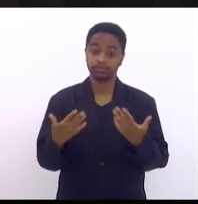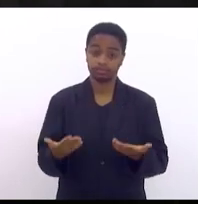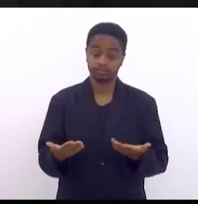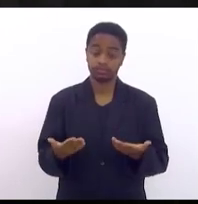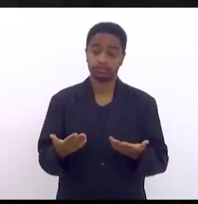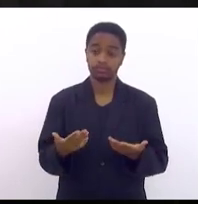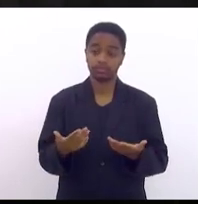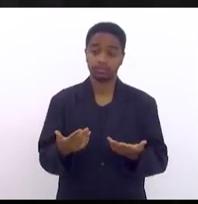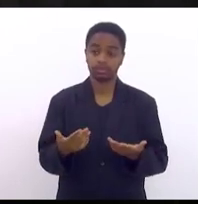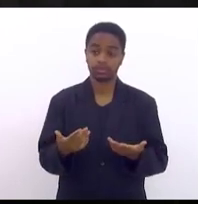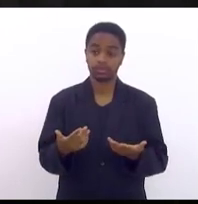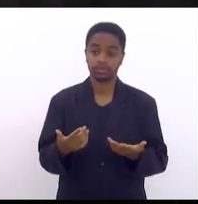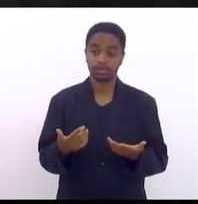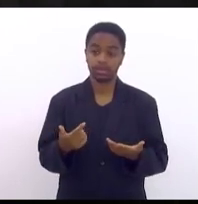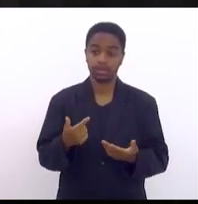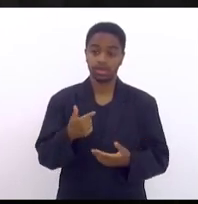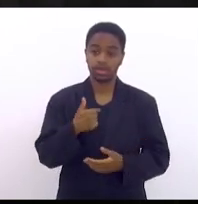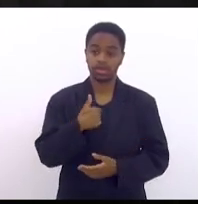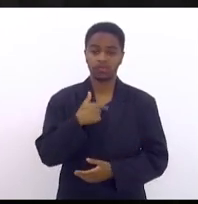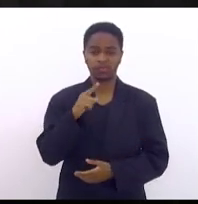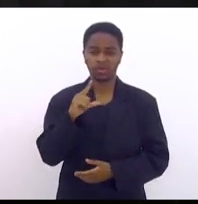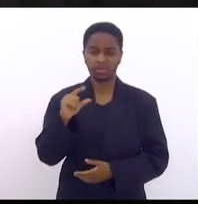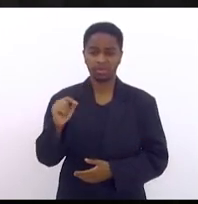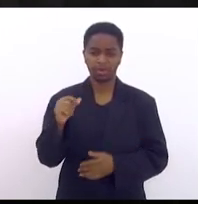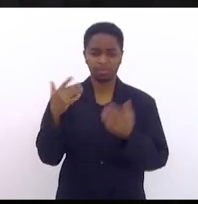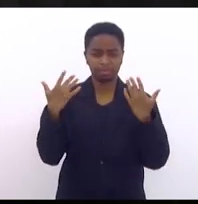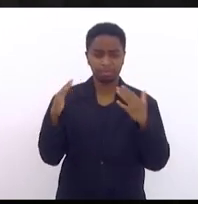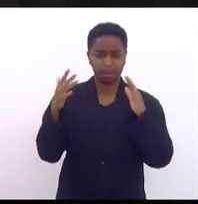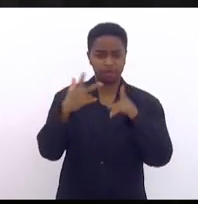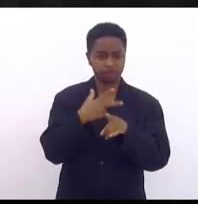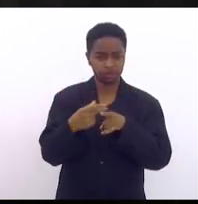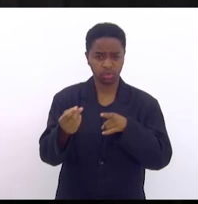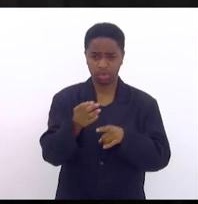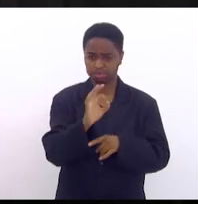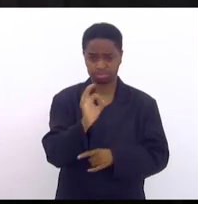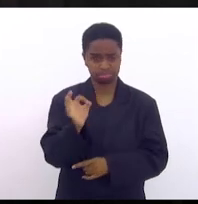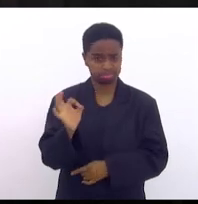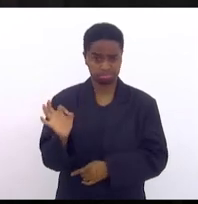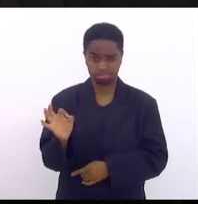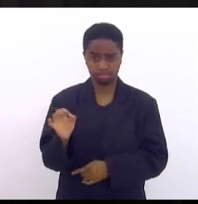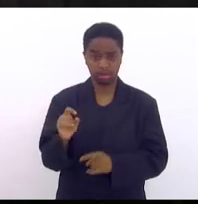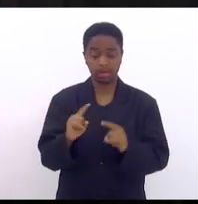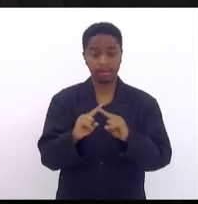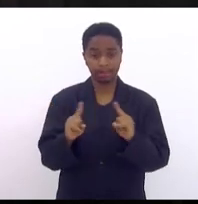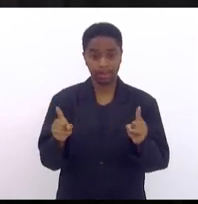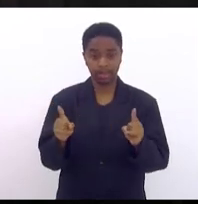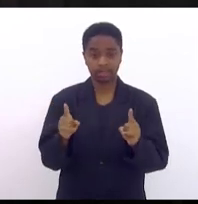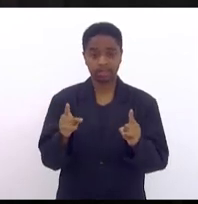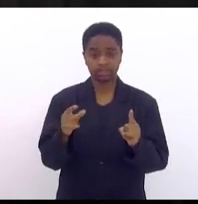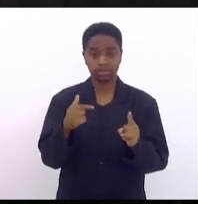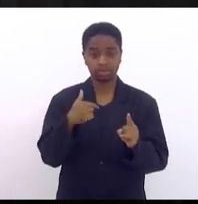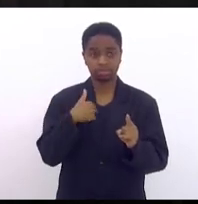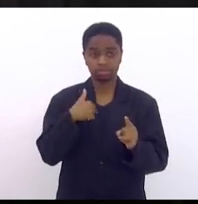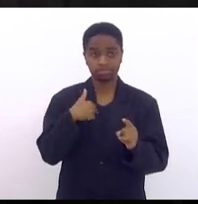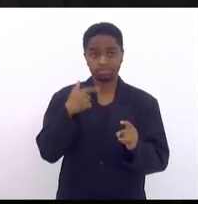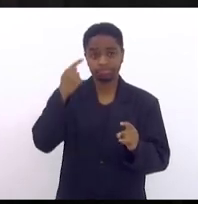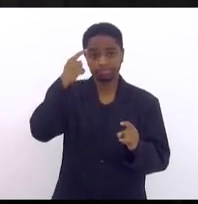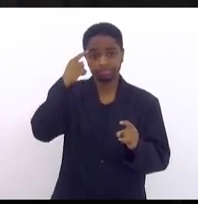aqui, não comemorando vitória nenhuma, né, mas de cabeça